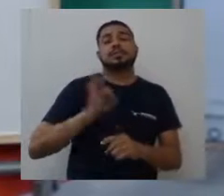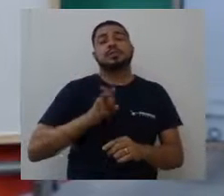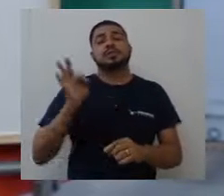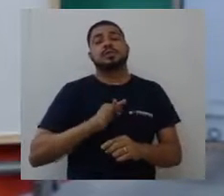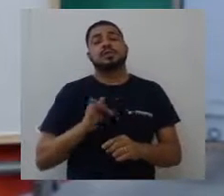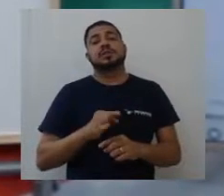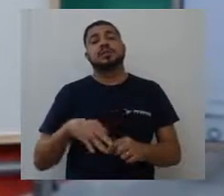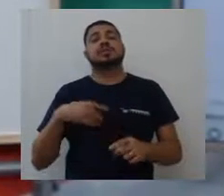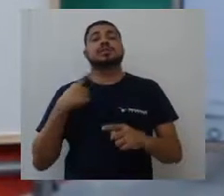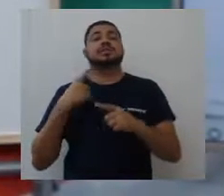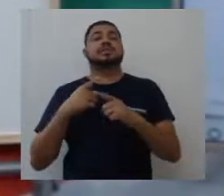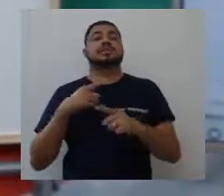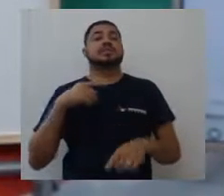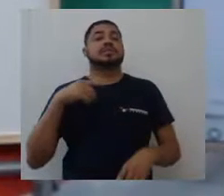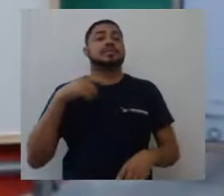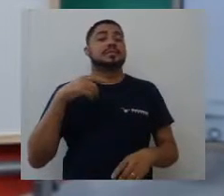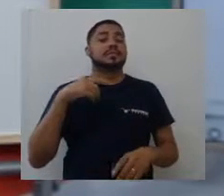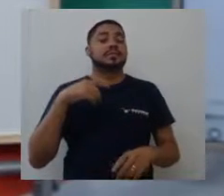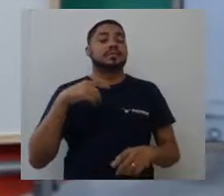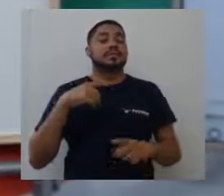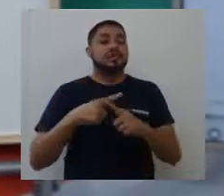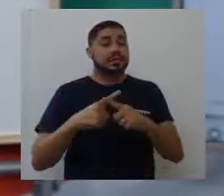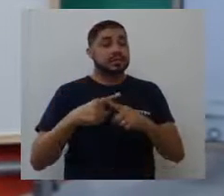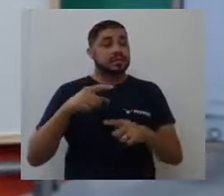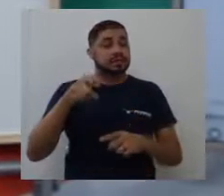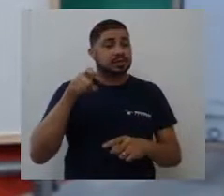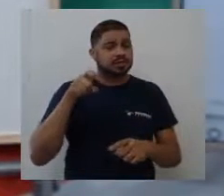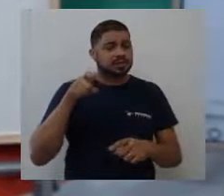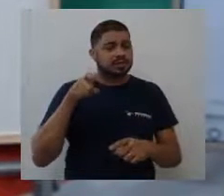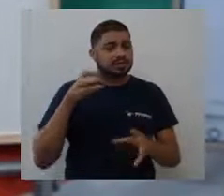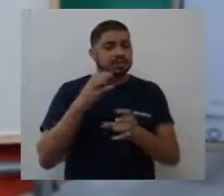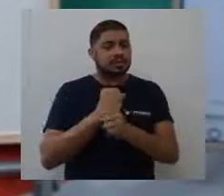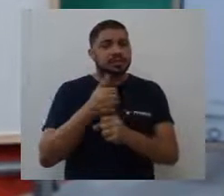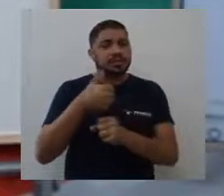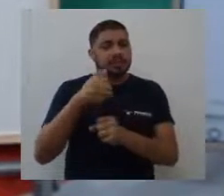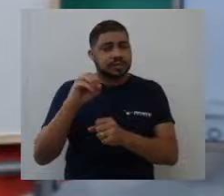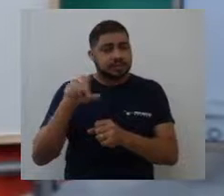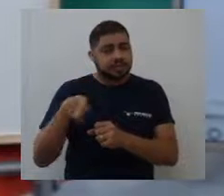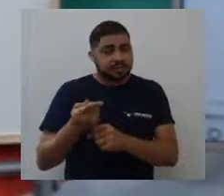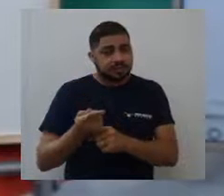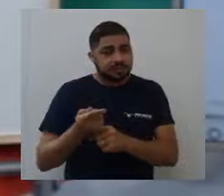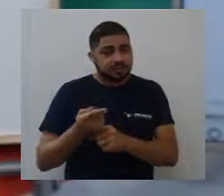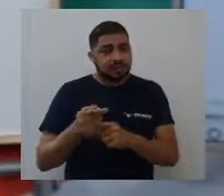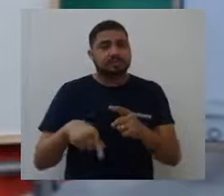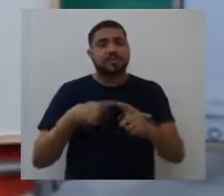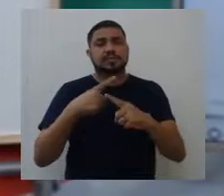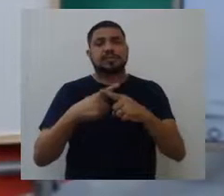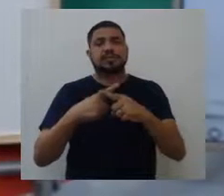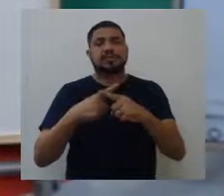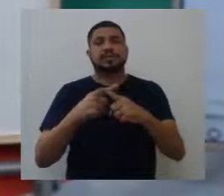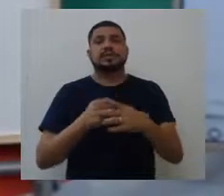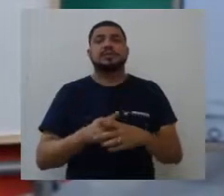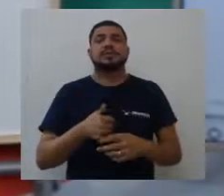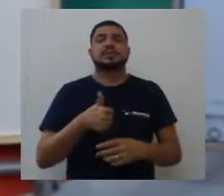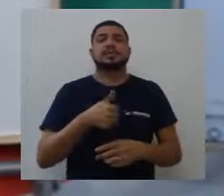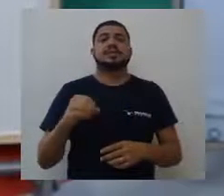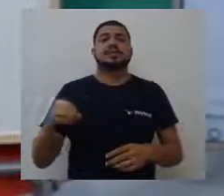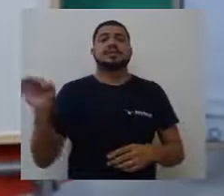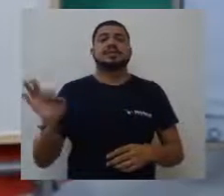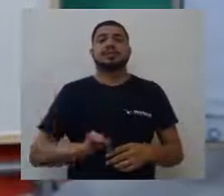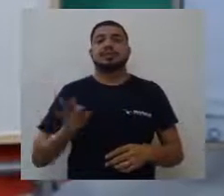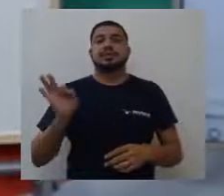vezes X igual a 10 mil vezes